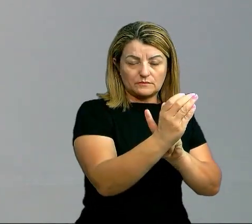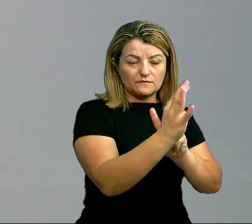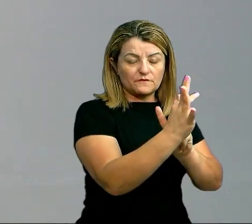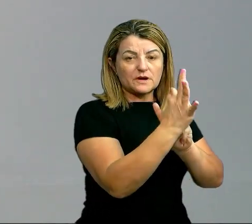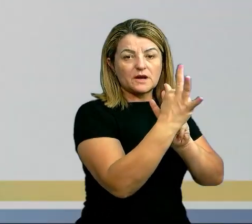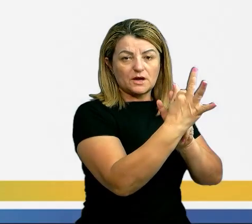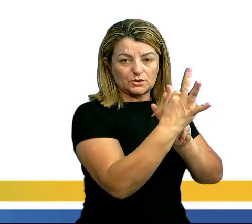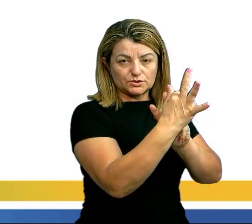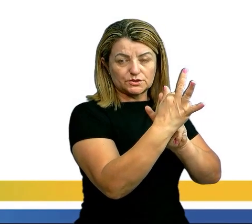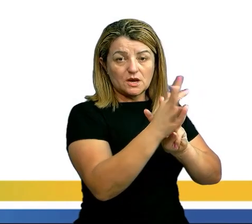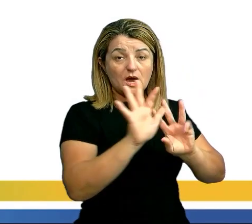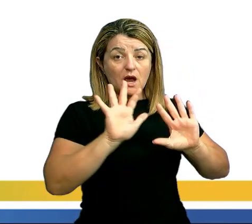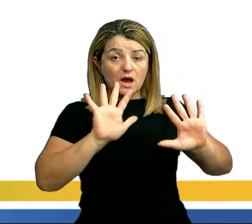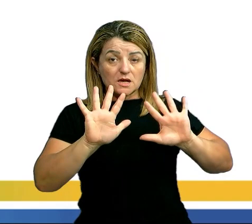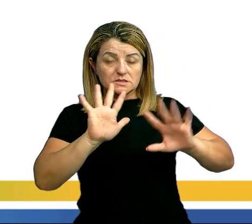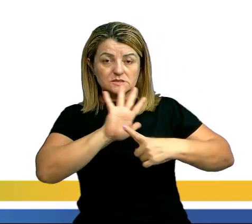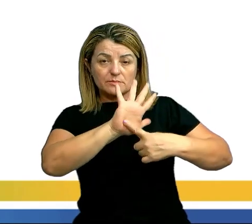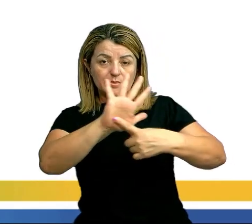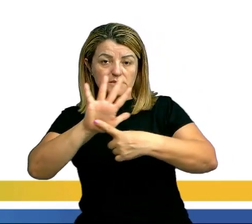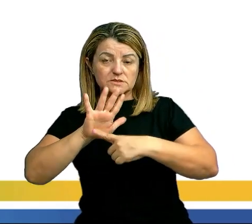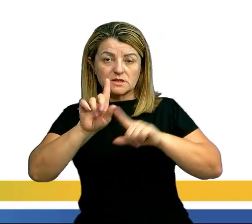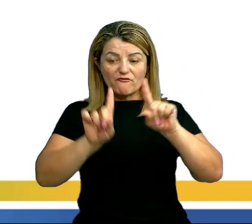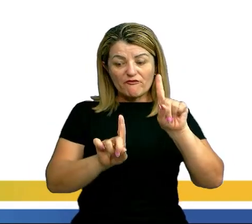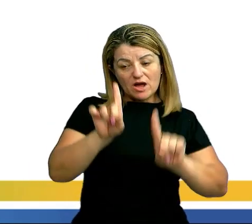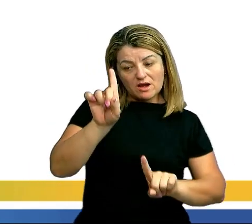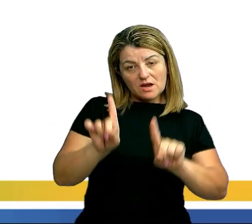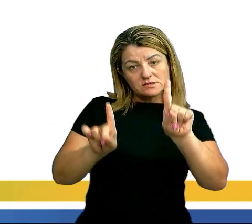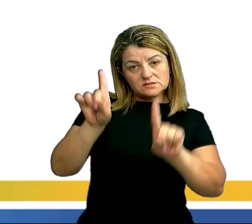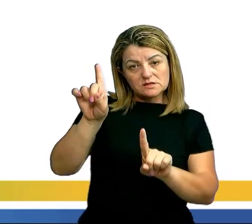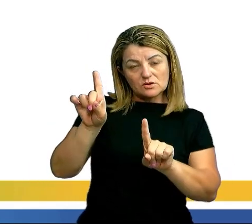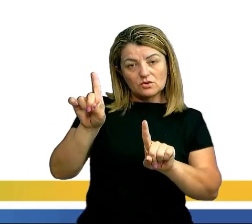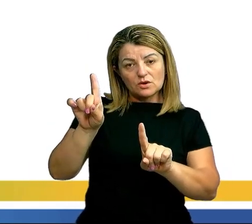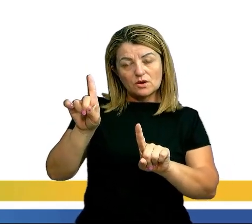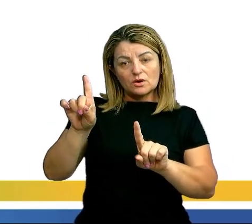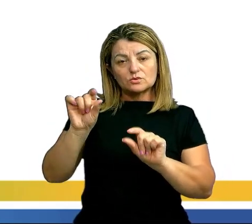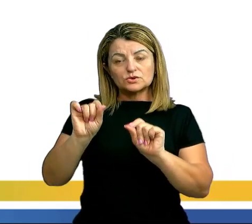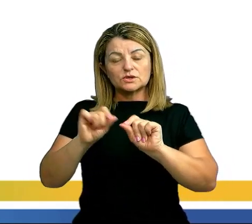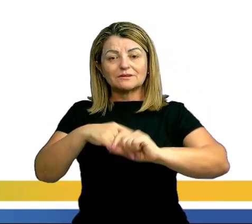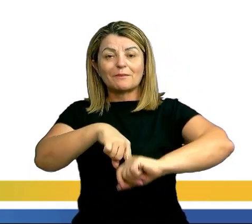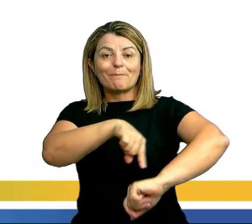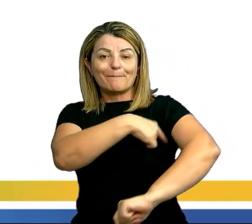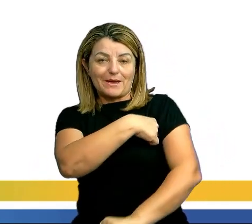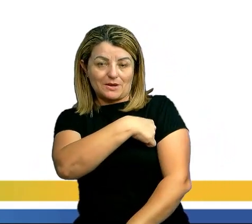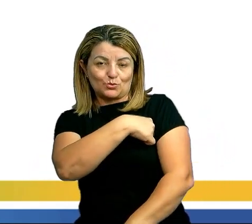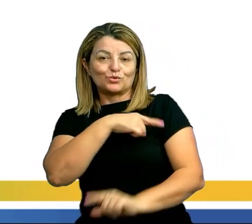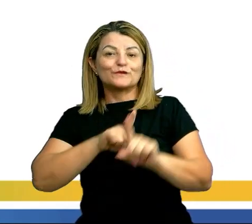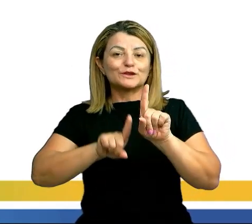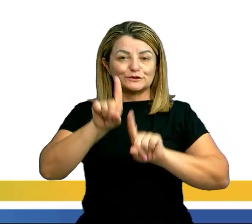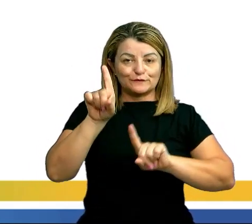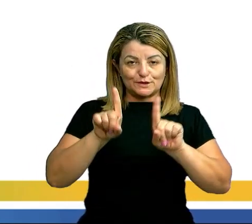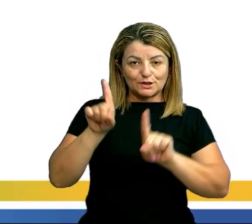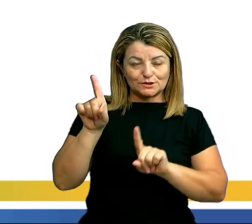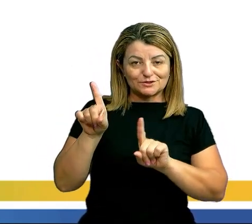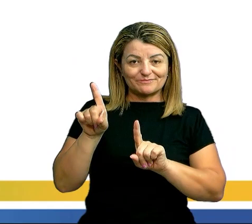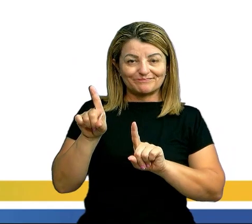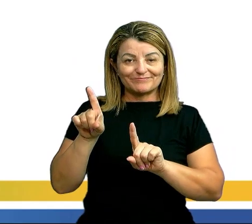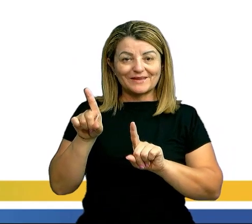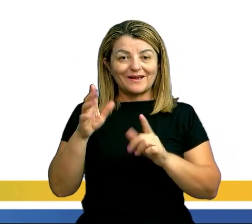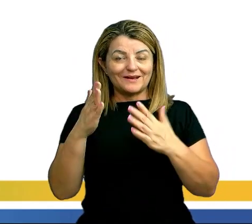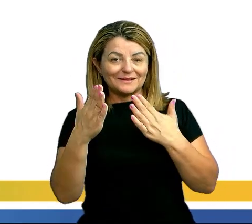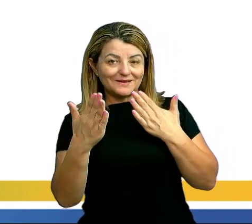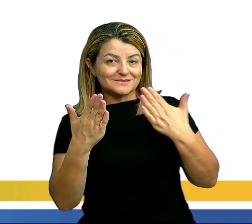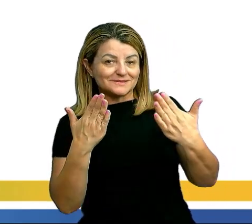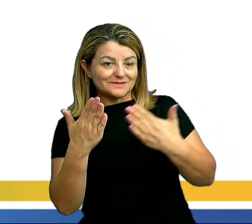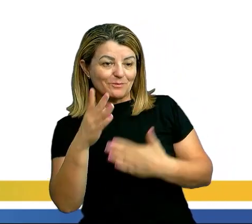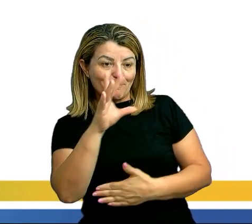maneira, apresentando essa variação de temperatura conforme a gente viu nos nossos cálculos de conversão de temperatura, analisando